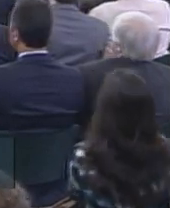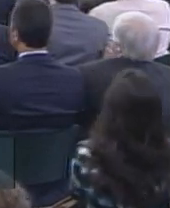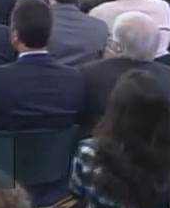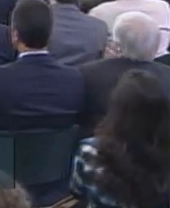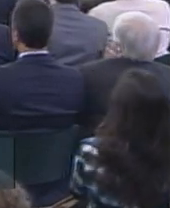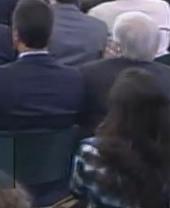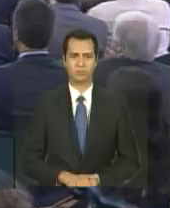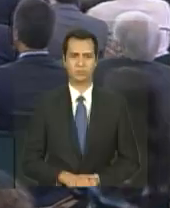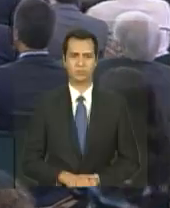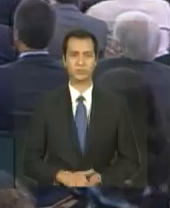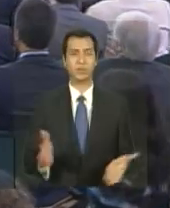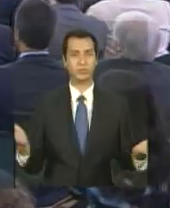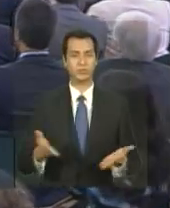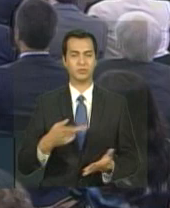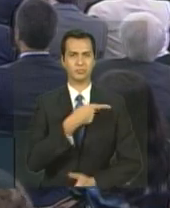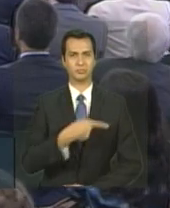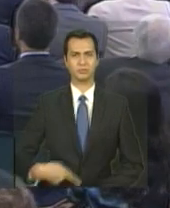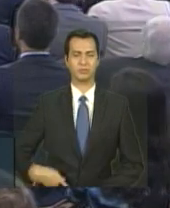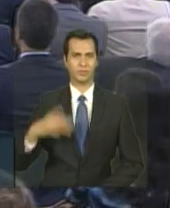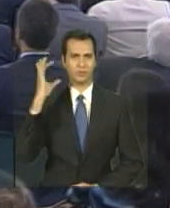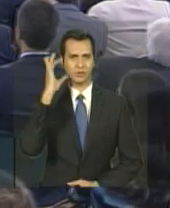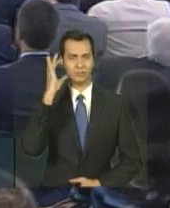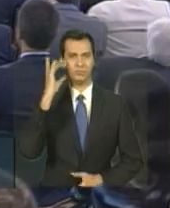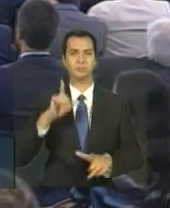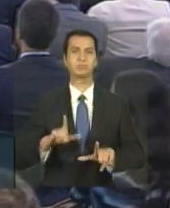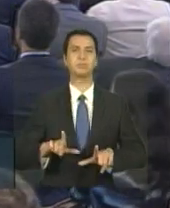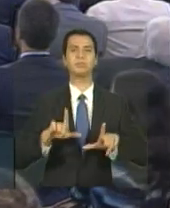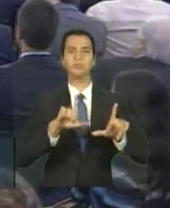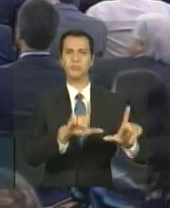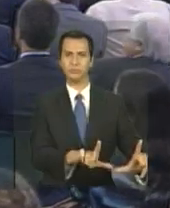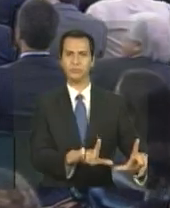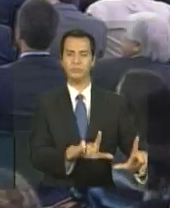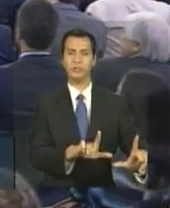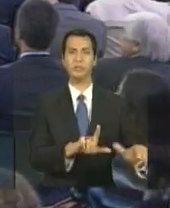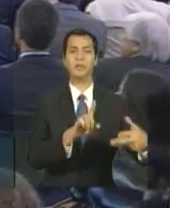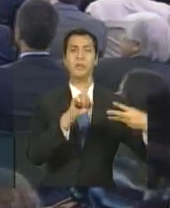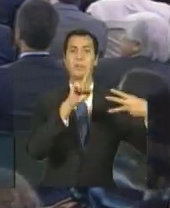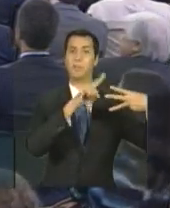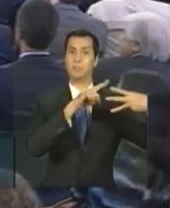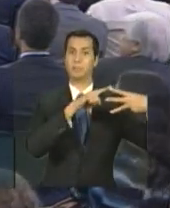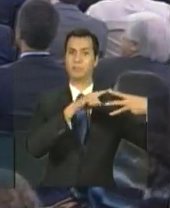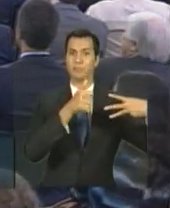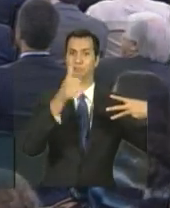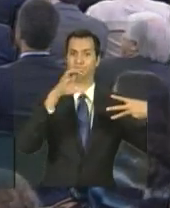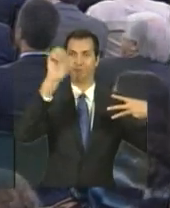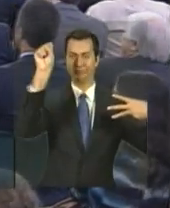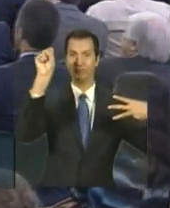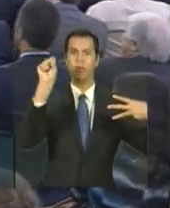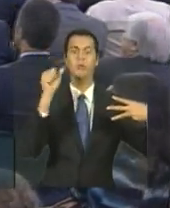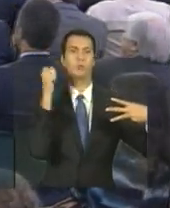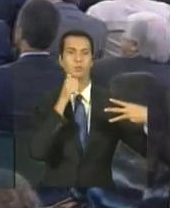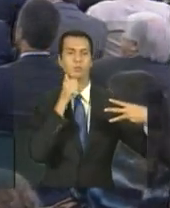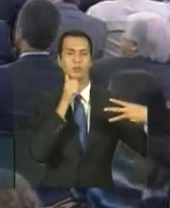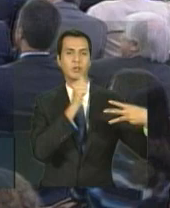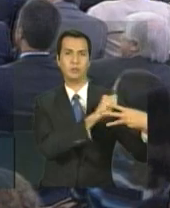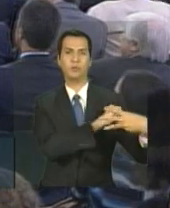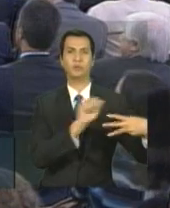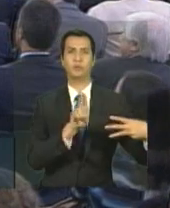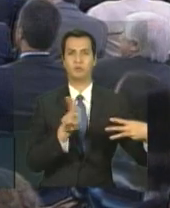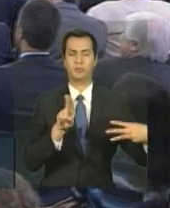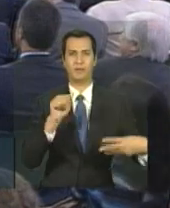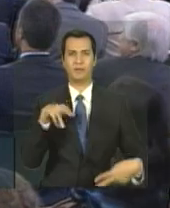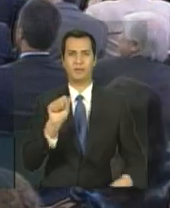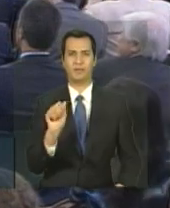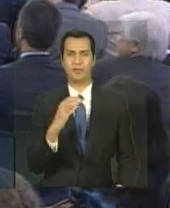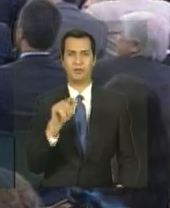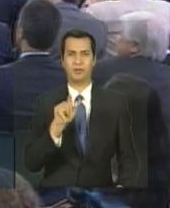Neste momento, a senhora Presidenta da República entregará o prêmio à primeira colocada da categoria, estudante Ana Gabriela